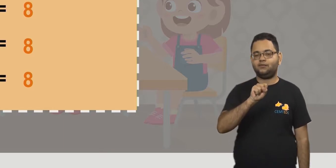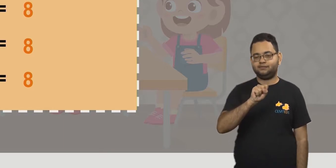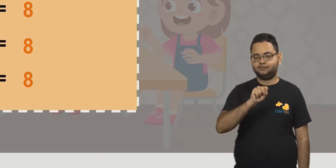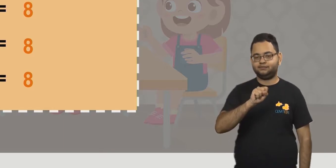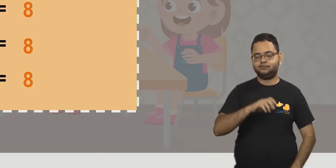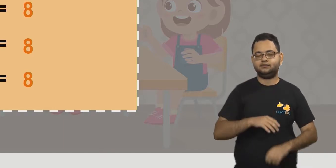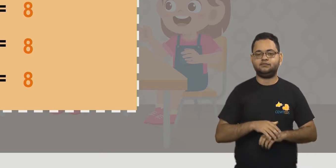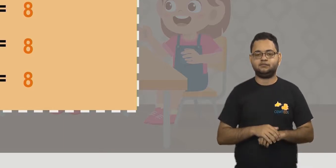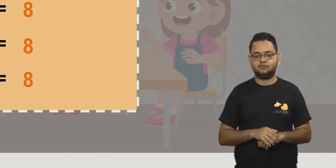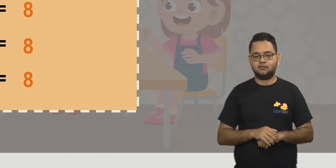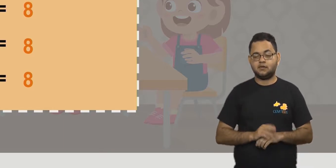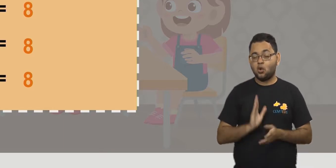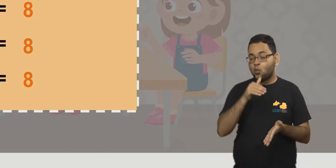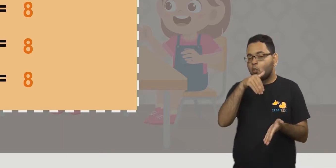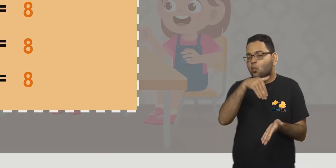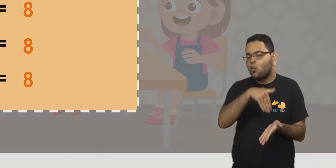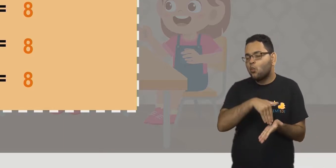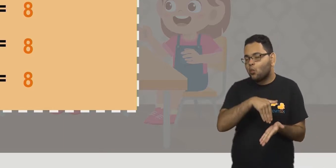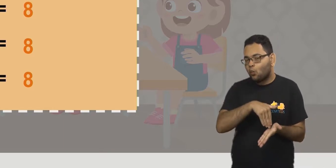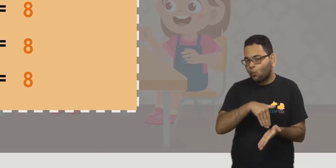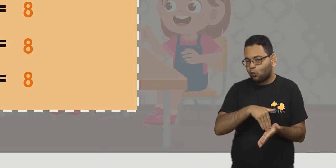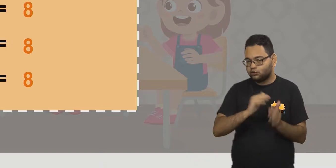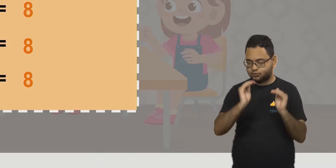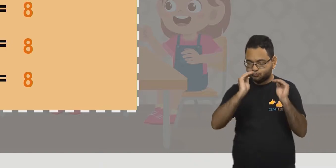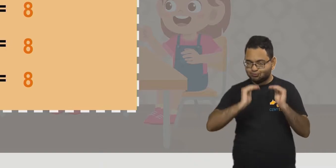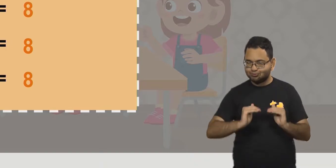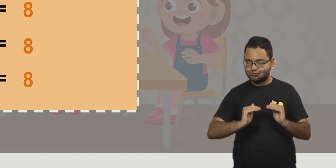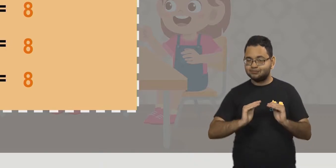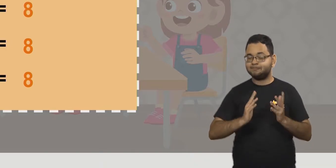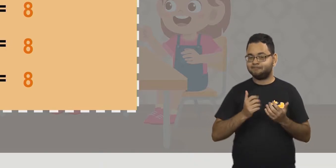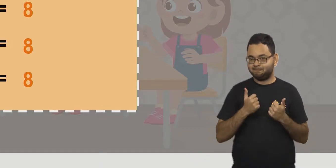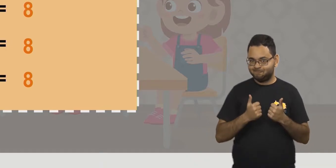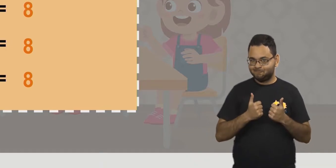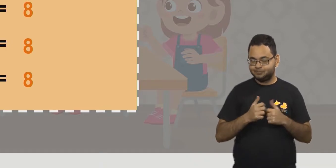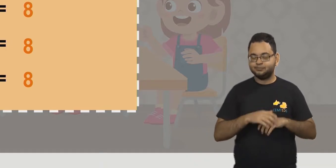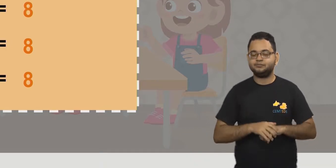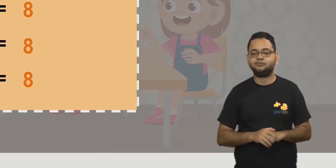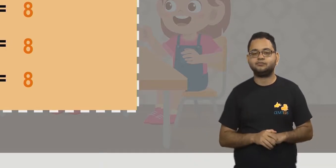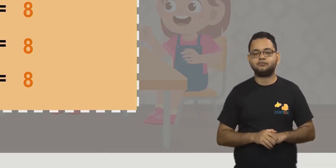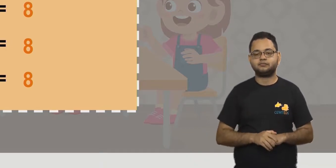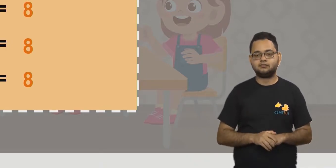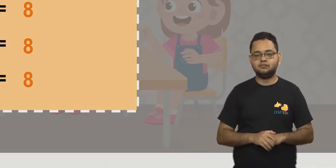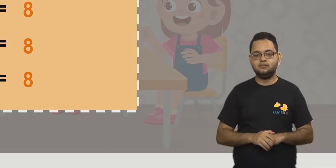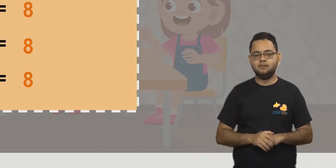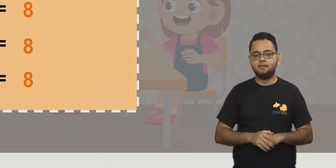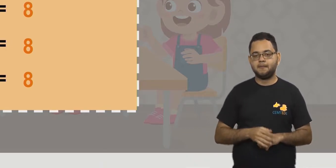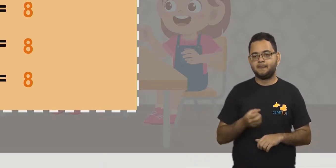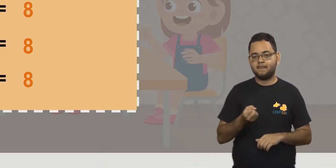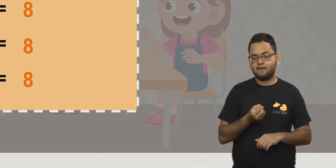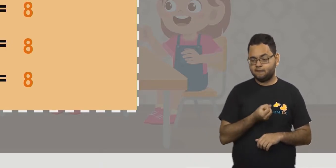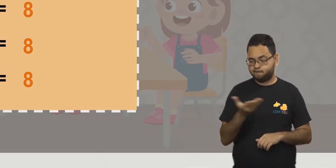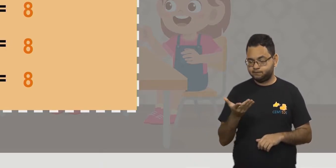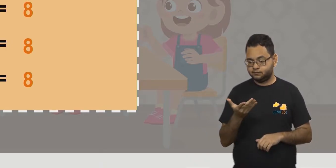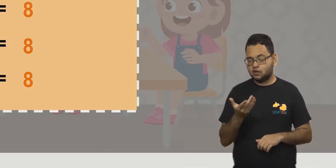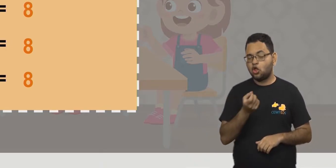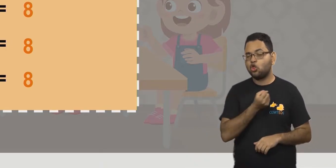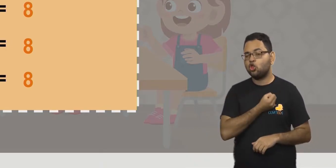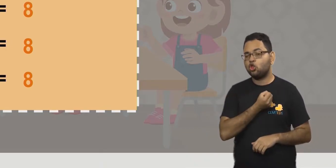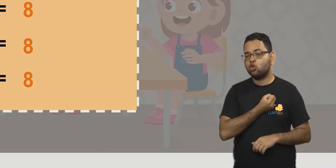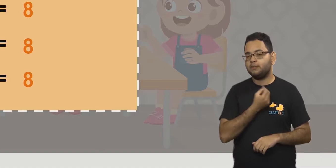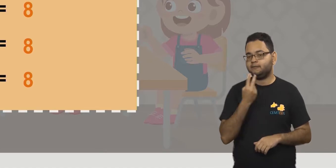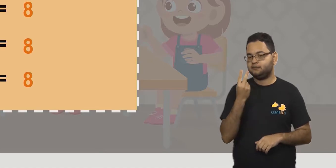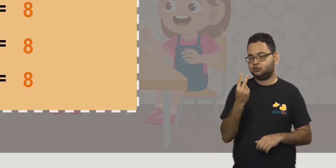a 8 e eu vou trazer mais a última possibilidade aqui para vocês tudo bem Olha só eu